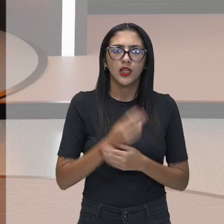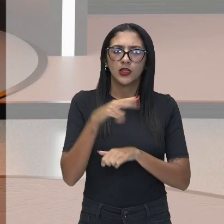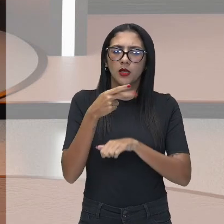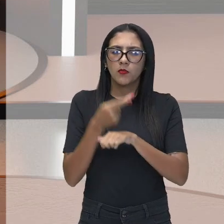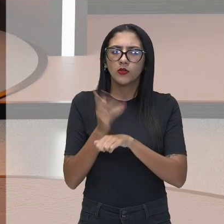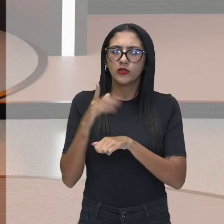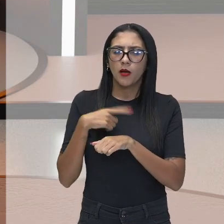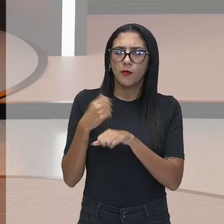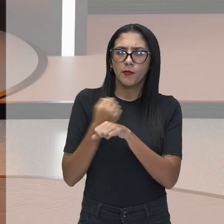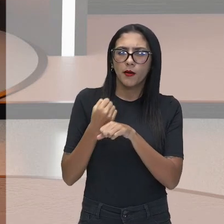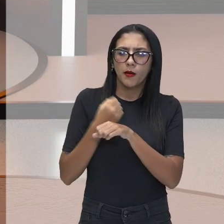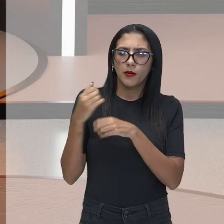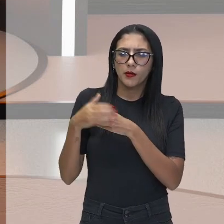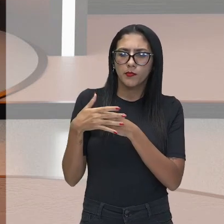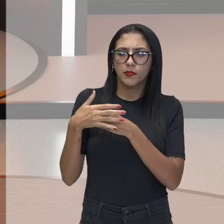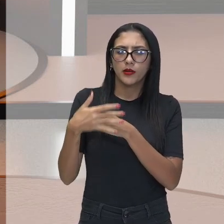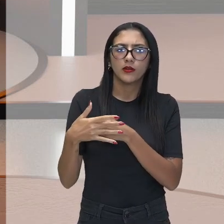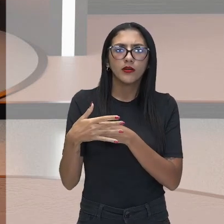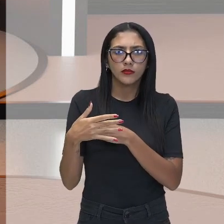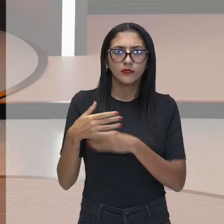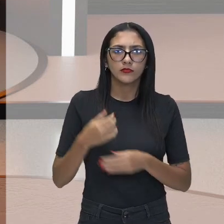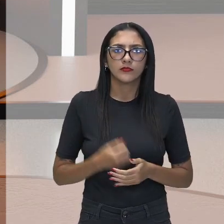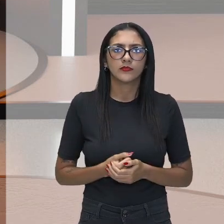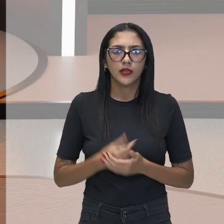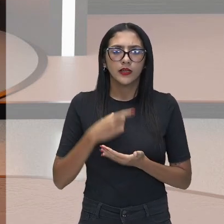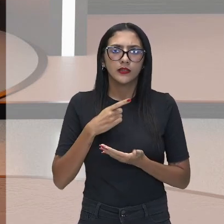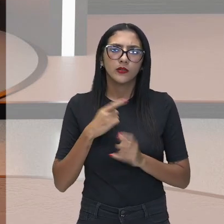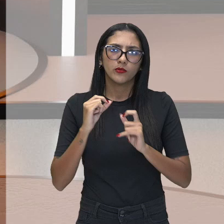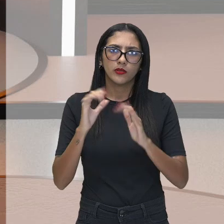Ele vai ter essa aspiração de se tornar profissionais, de ter melhores